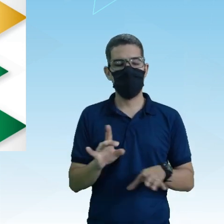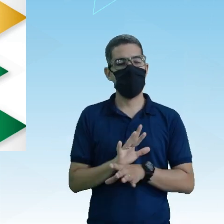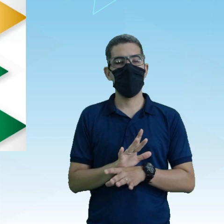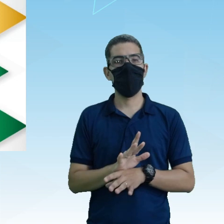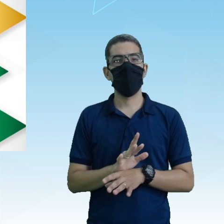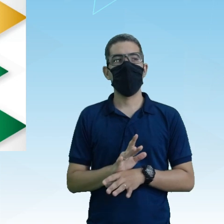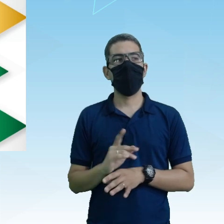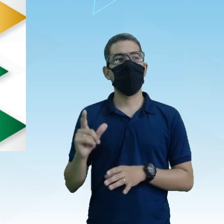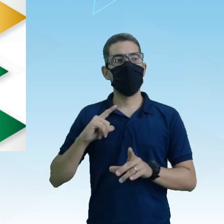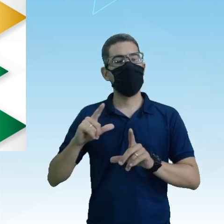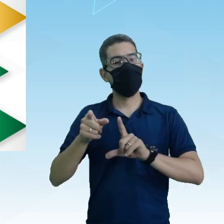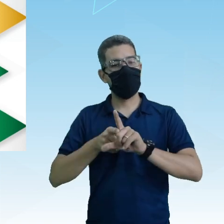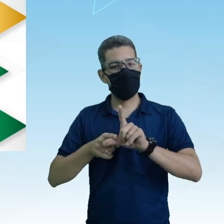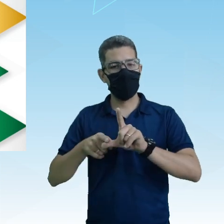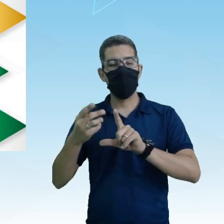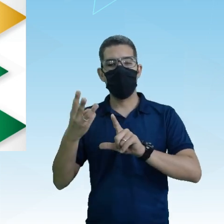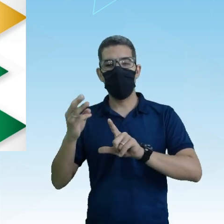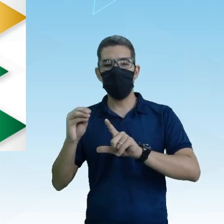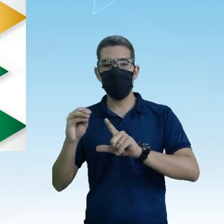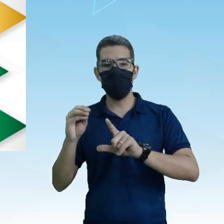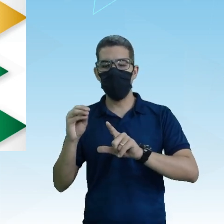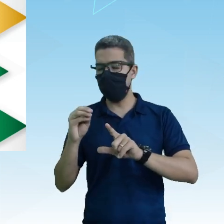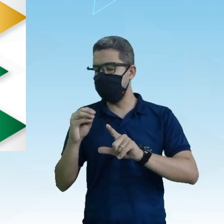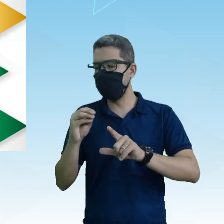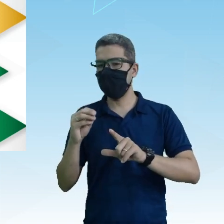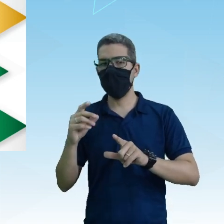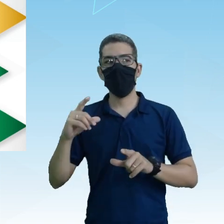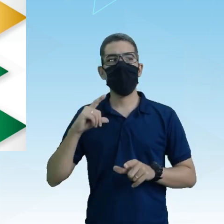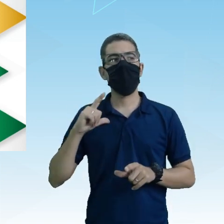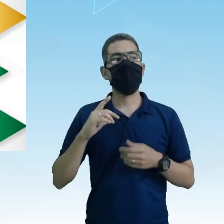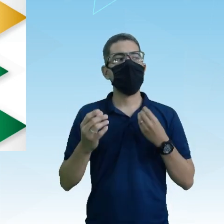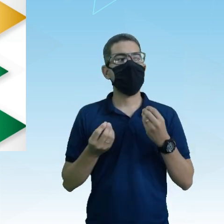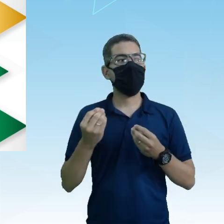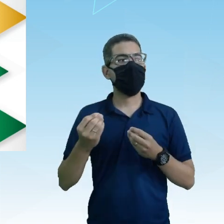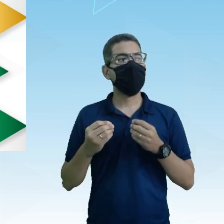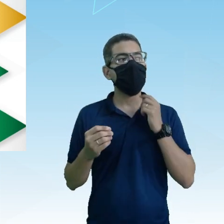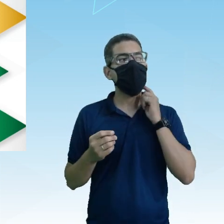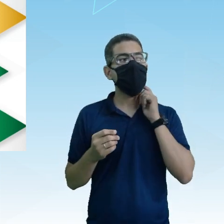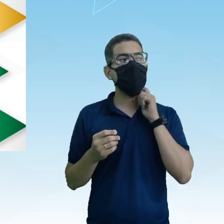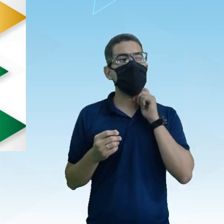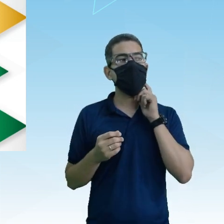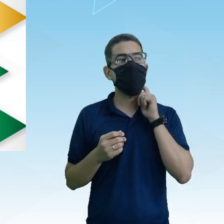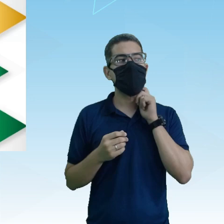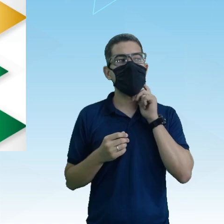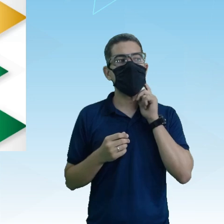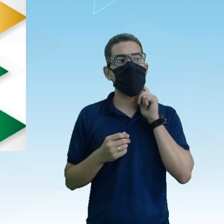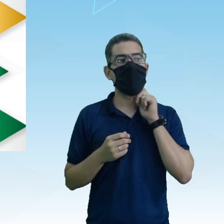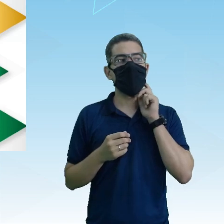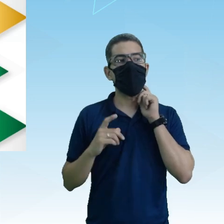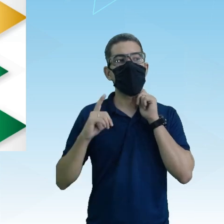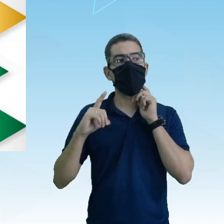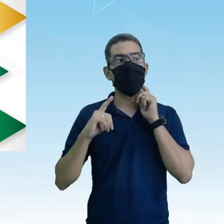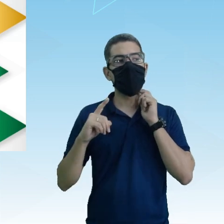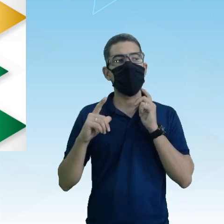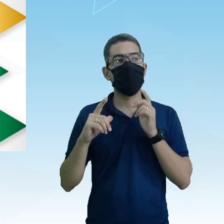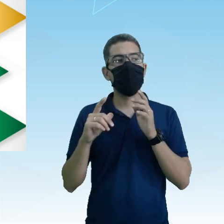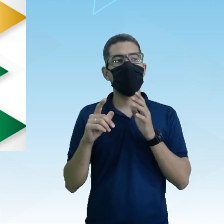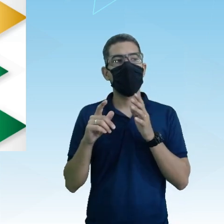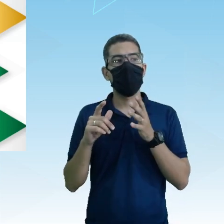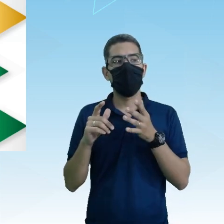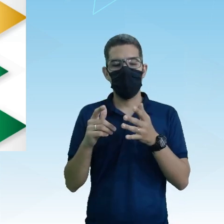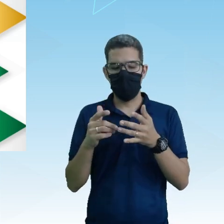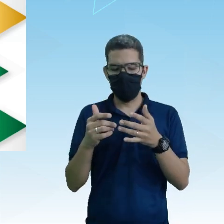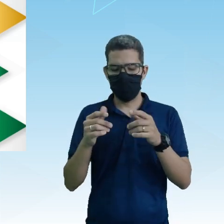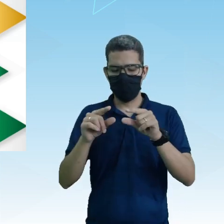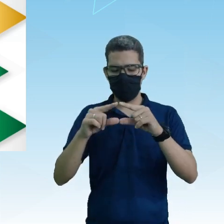o ângulo de 30 graus? Eu vou posicionar, né, a parte, né, eu faço uma semi-reta, posiciono e